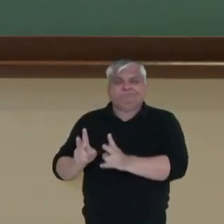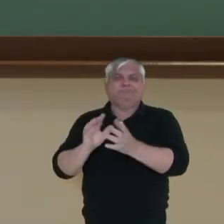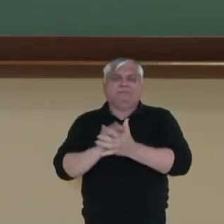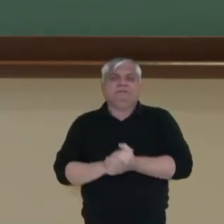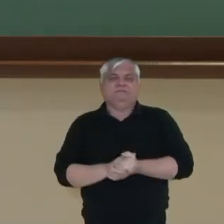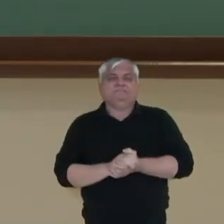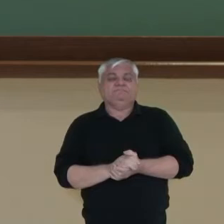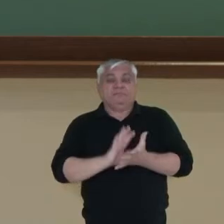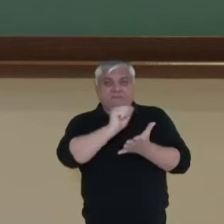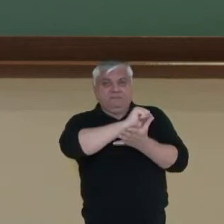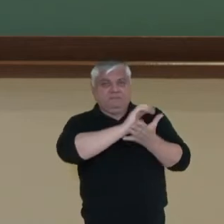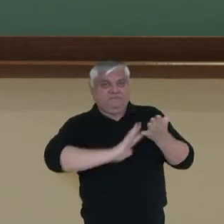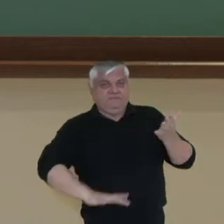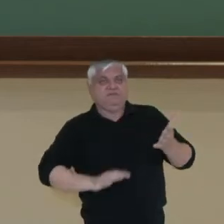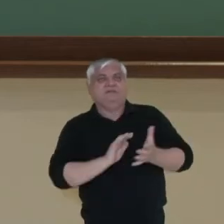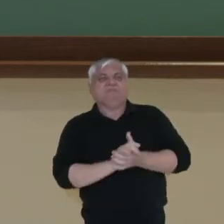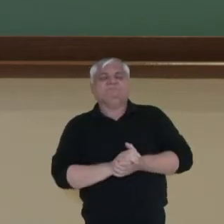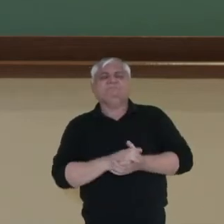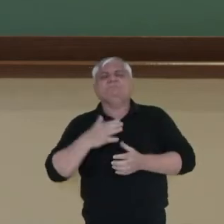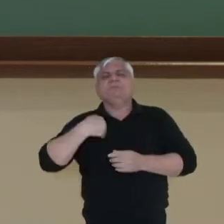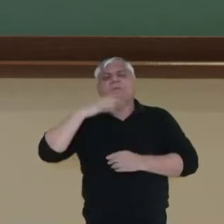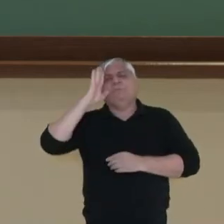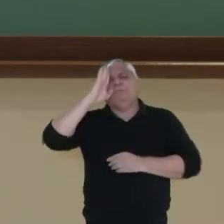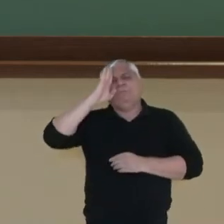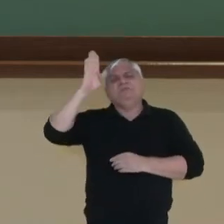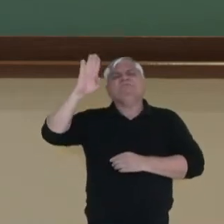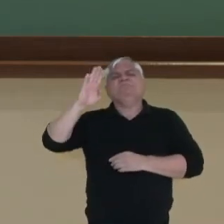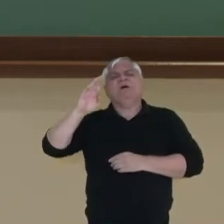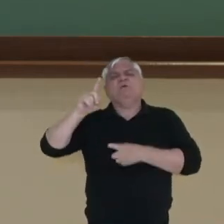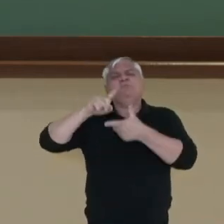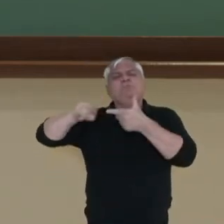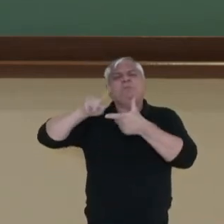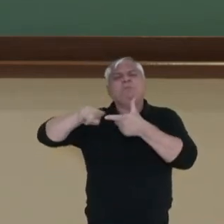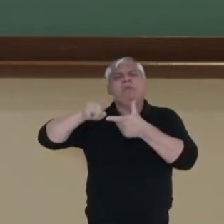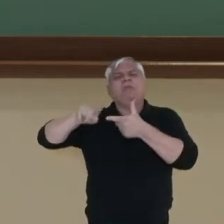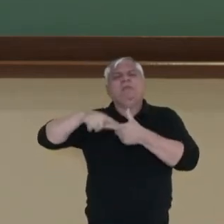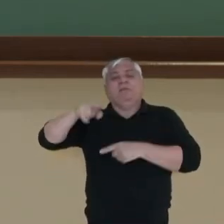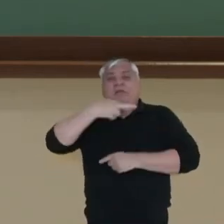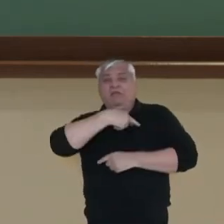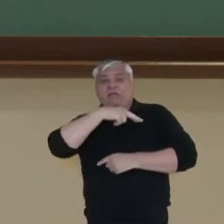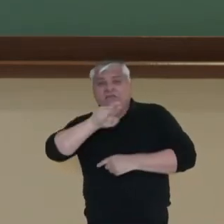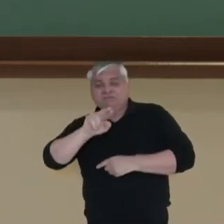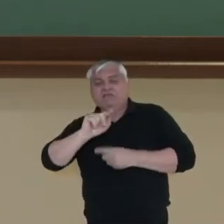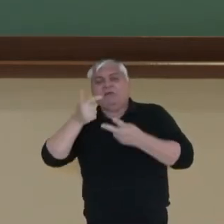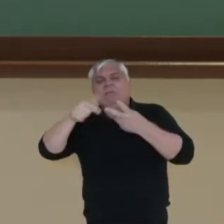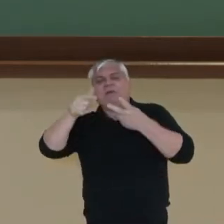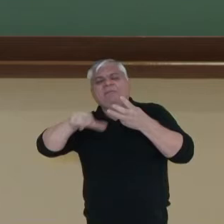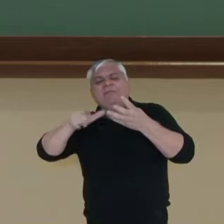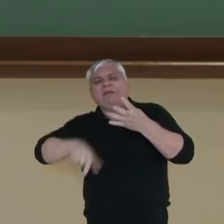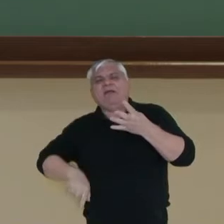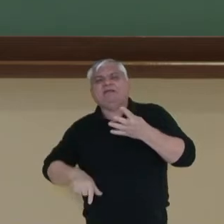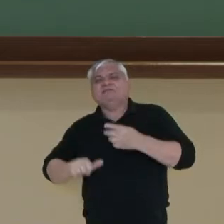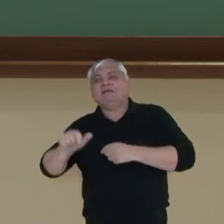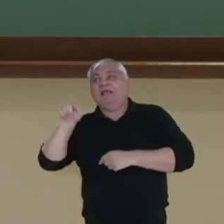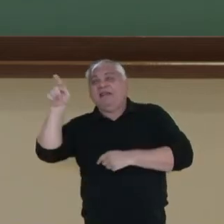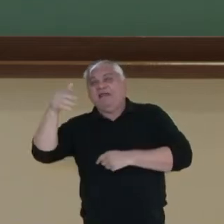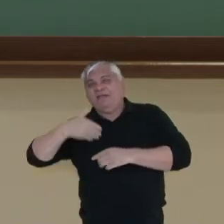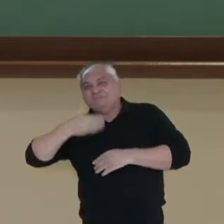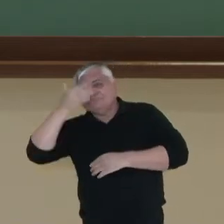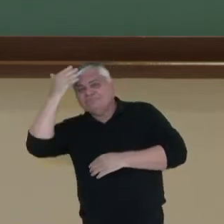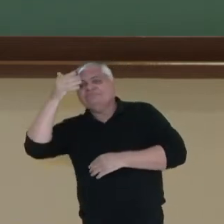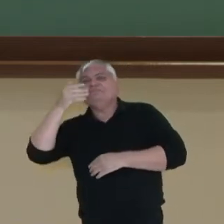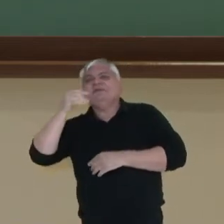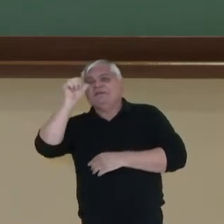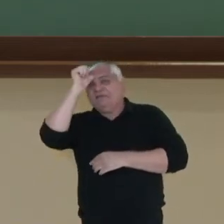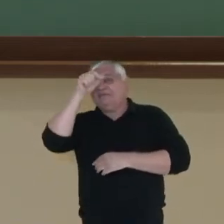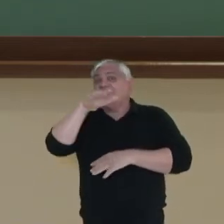atividade. Quais são os principais motivos, além da questão religiosa, da disputa entre o Paquistão e a Índia na região da